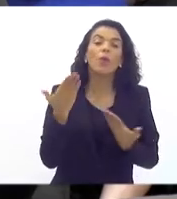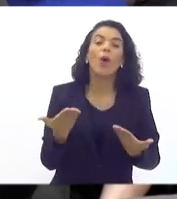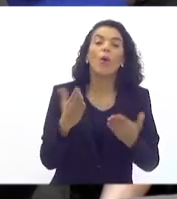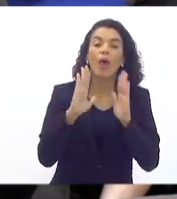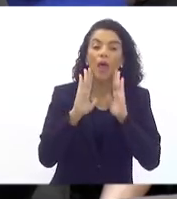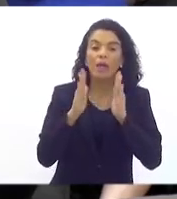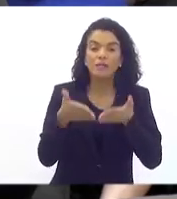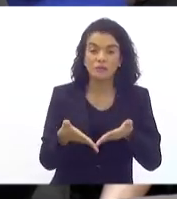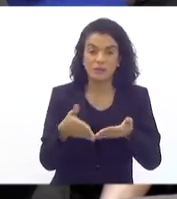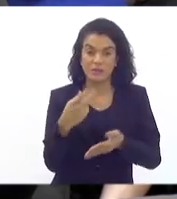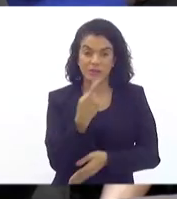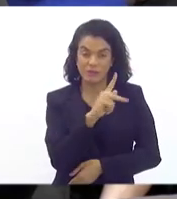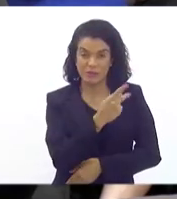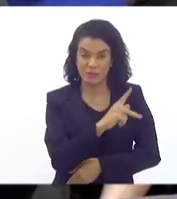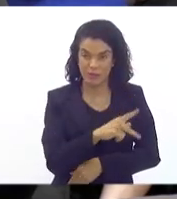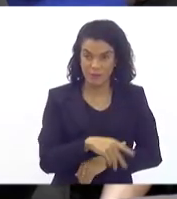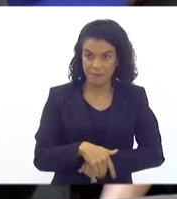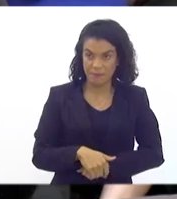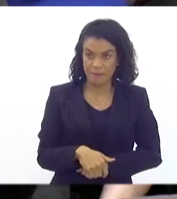específica dele